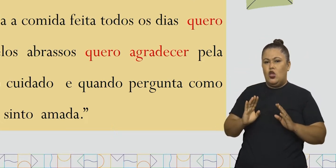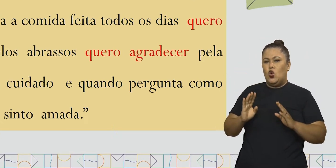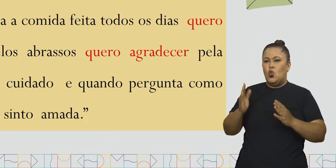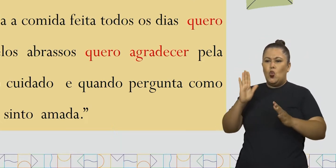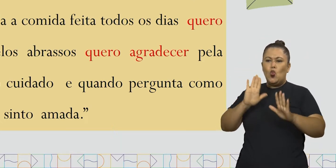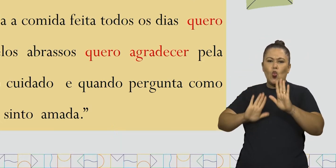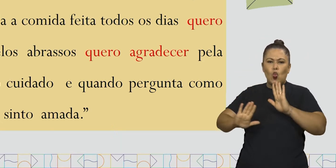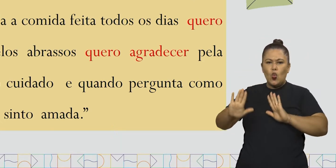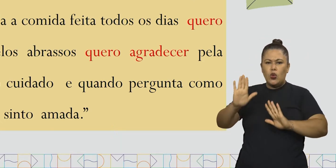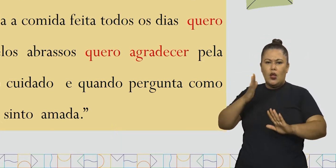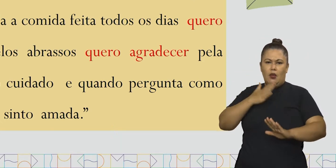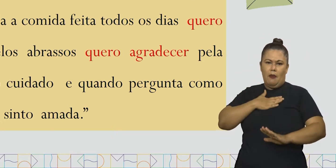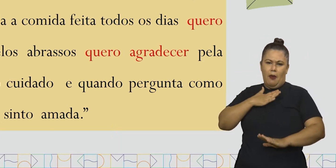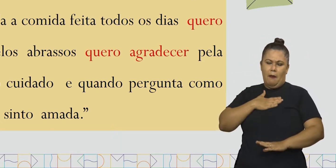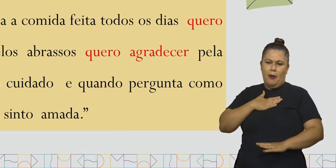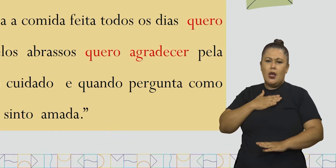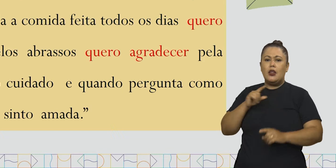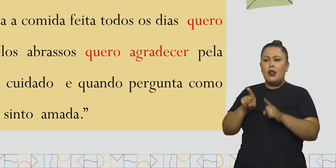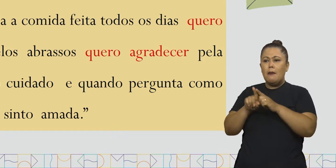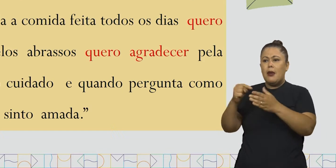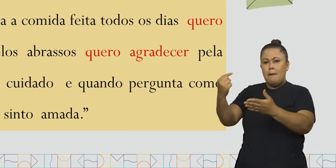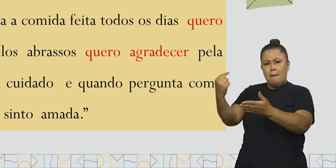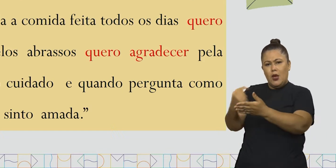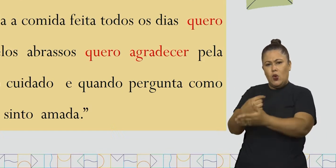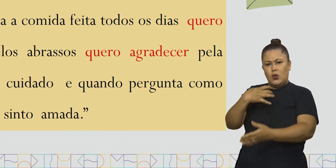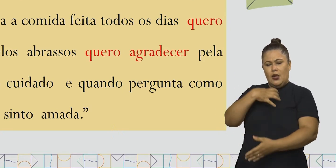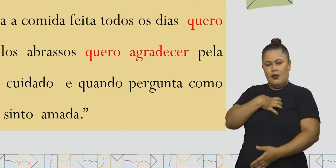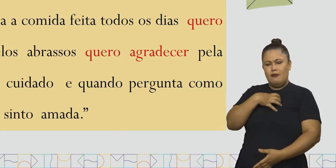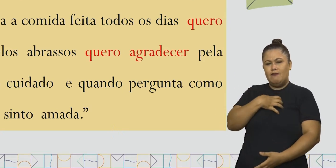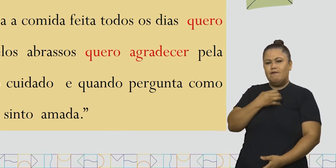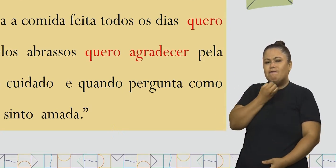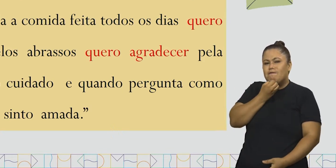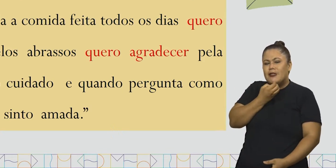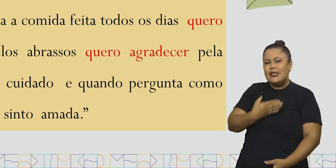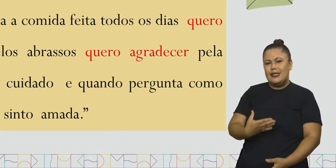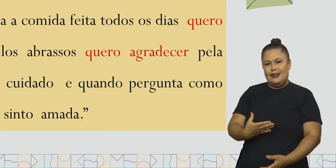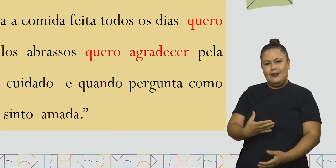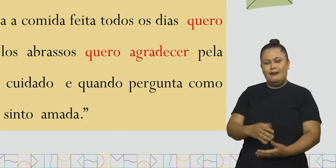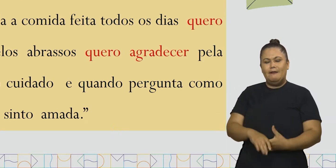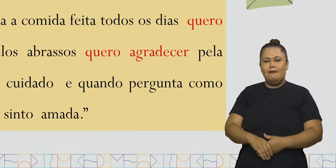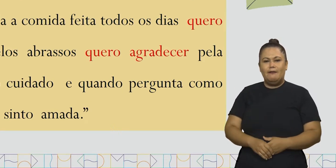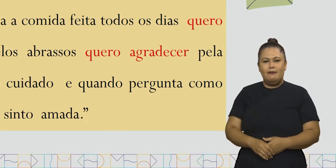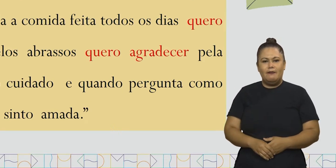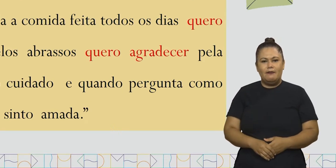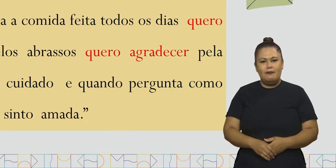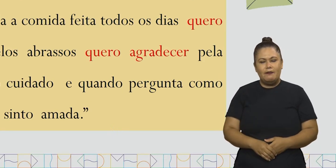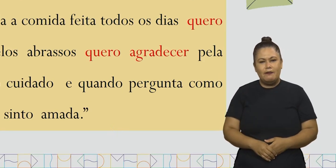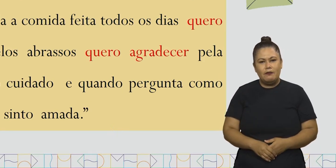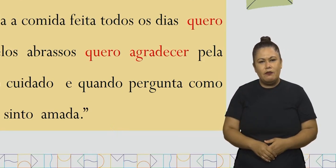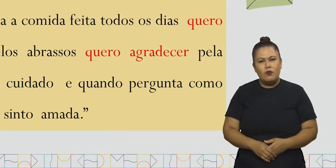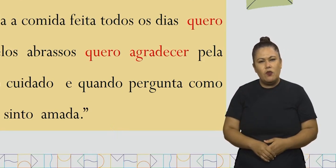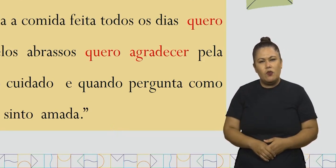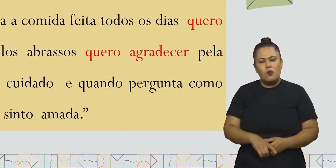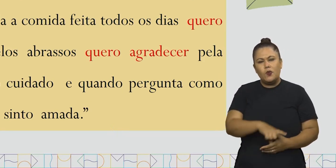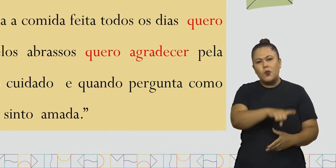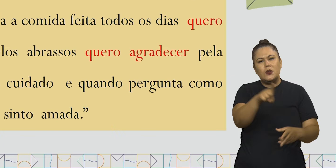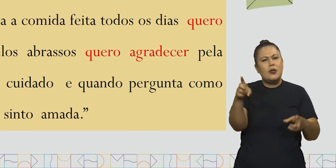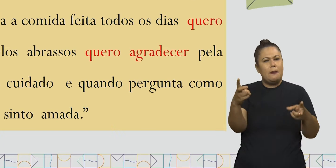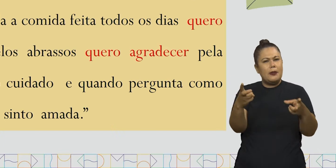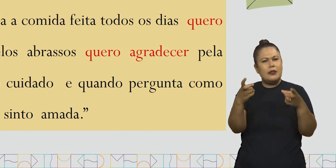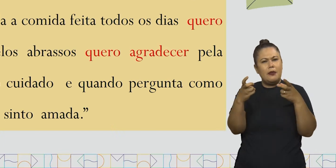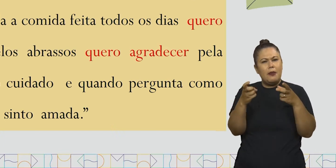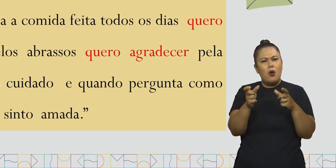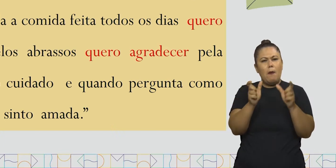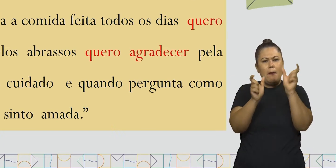pelo cuidado e quando pergunta como estou, eu me sinto amada.